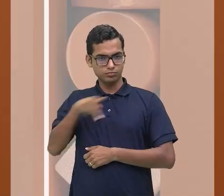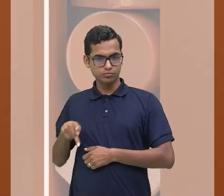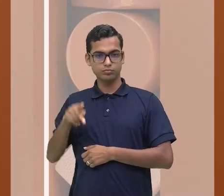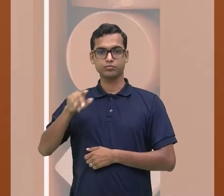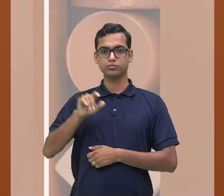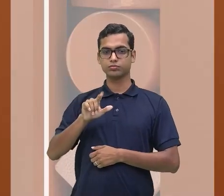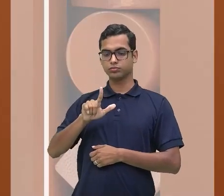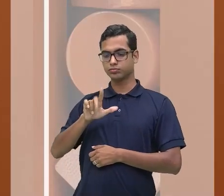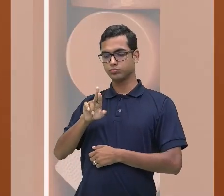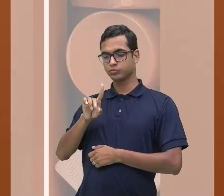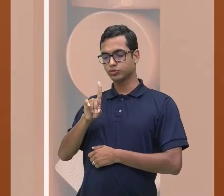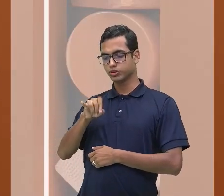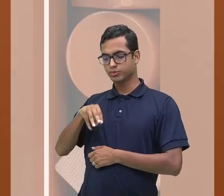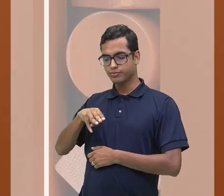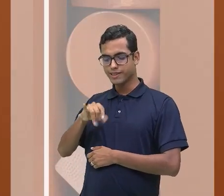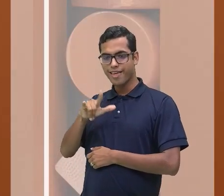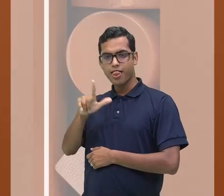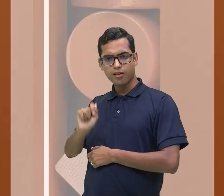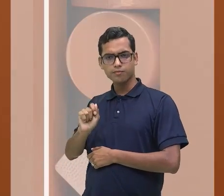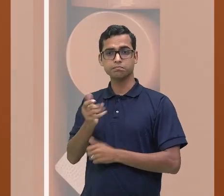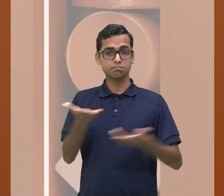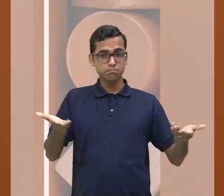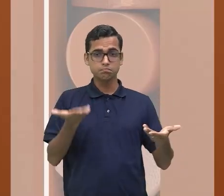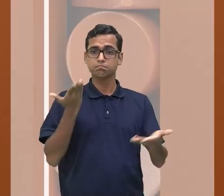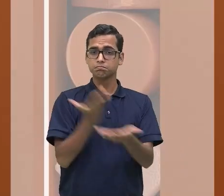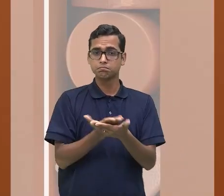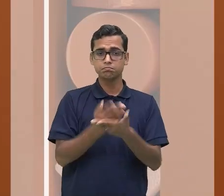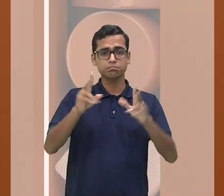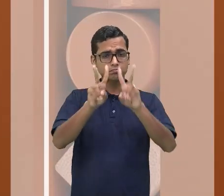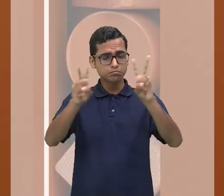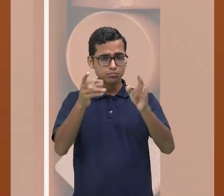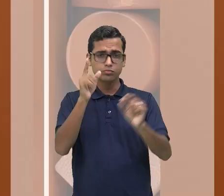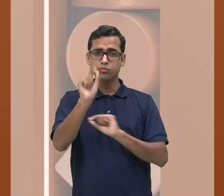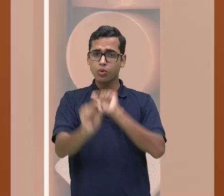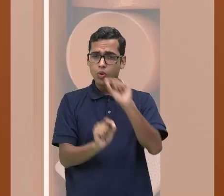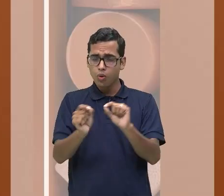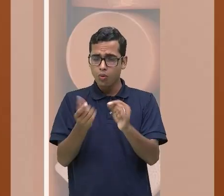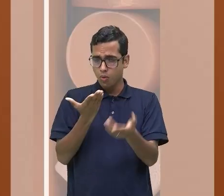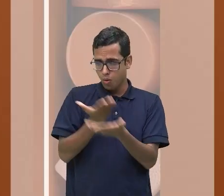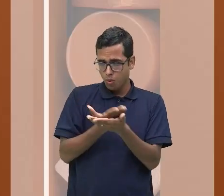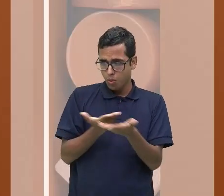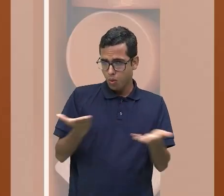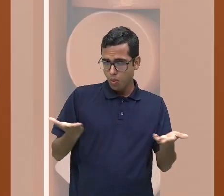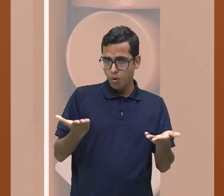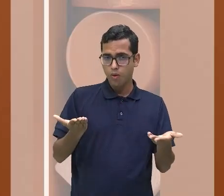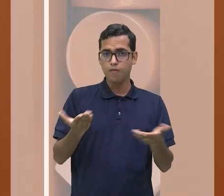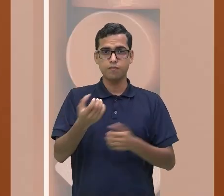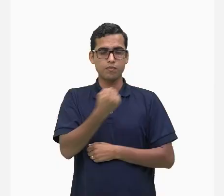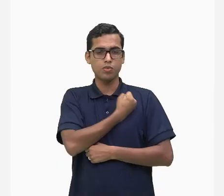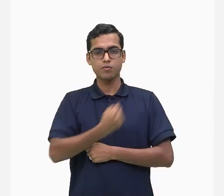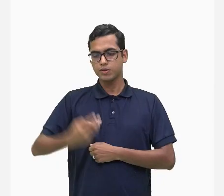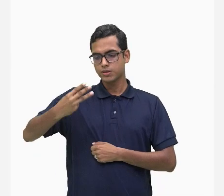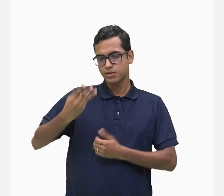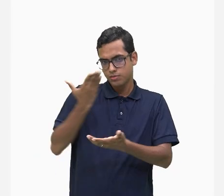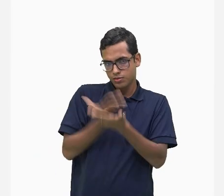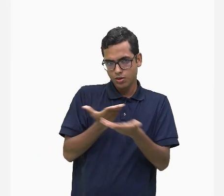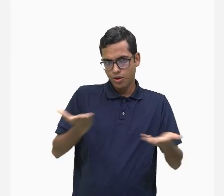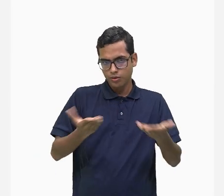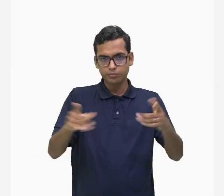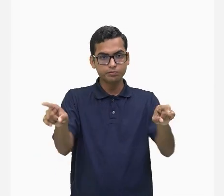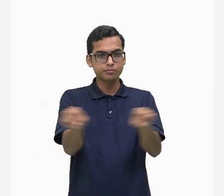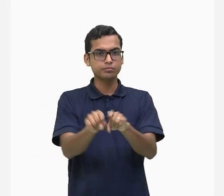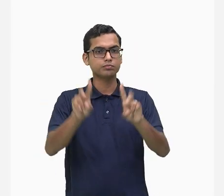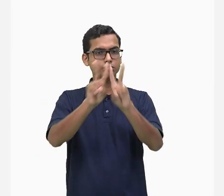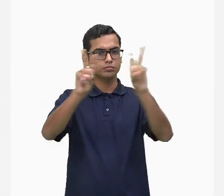professora Ludmila Dutra. Vamos agora verificar o que estudaremos na nossa aula 3. Gente, na